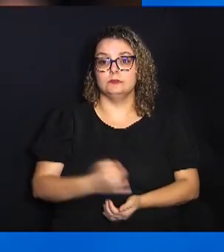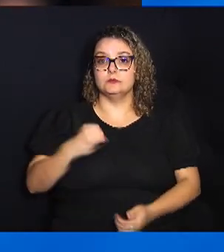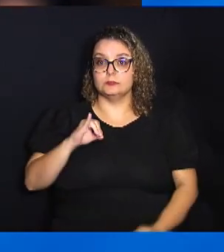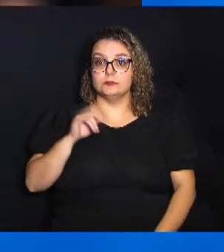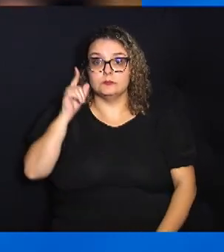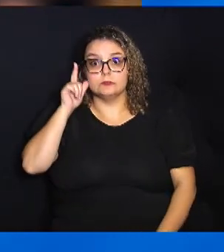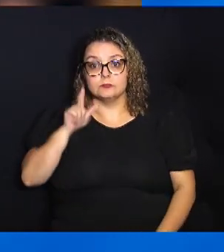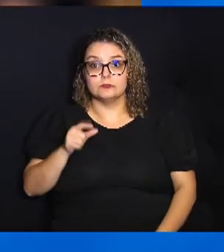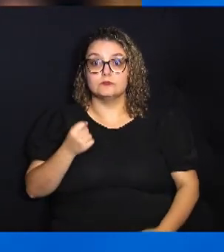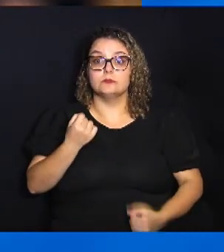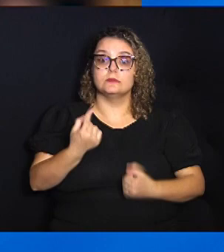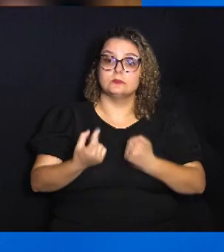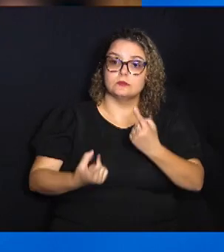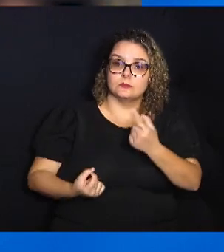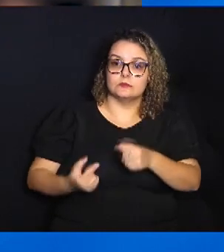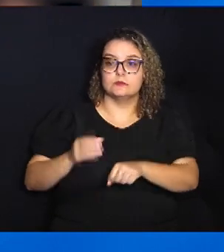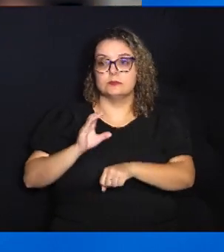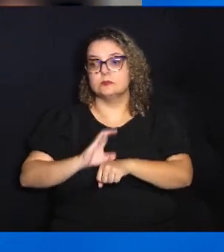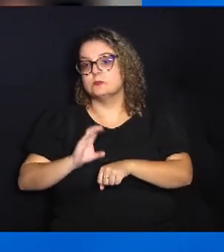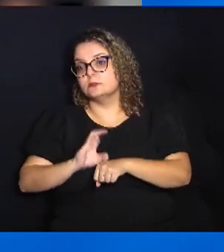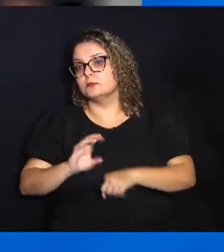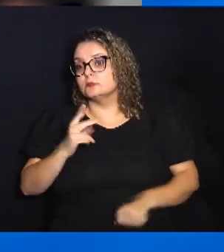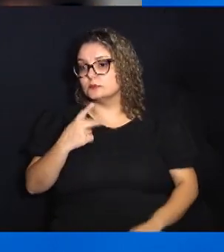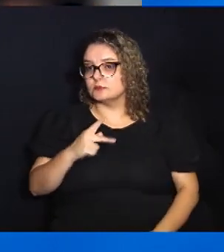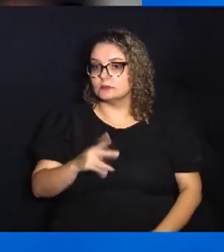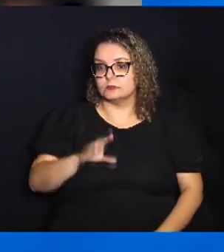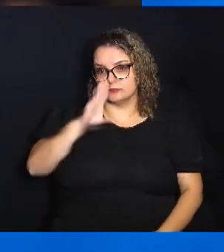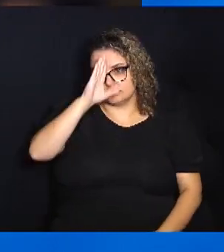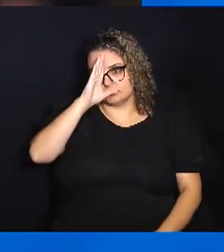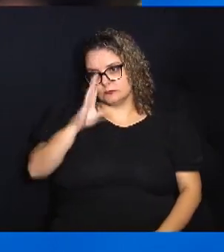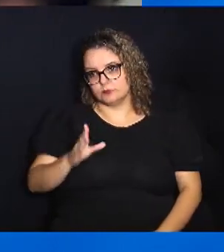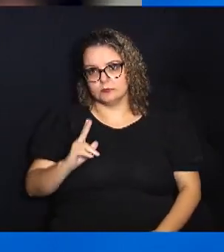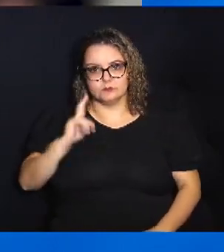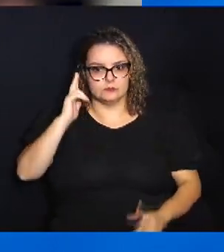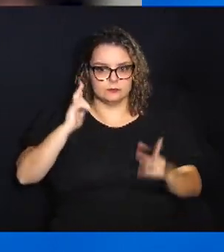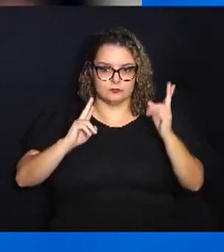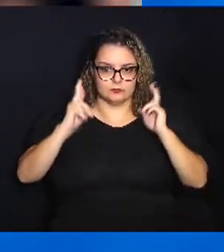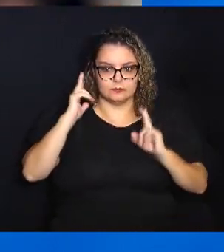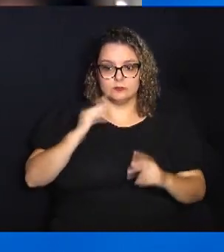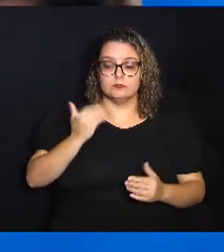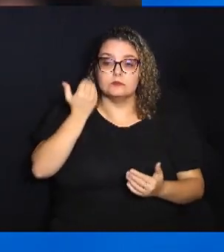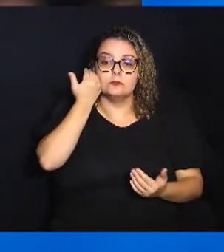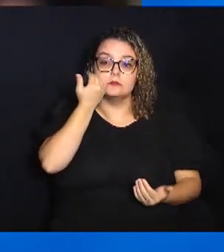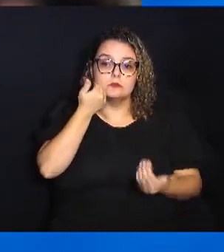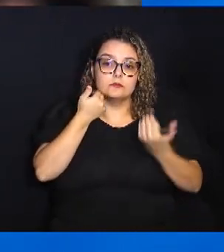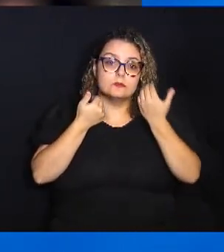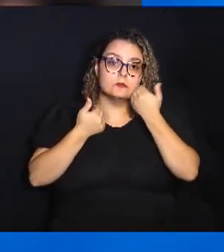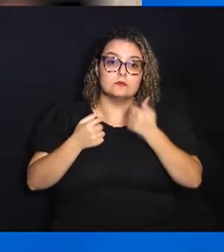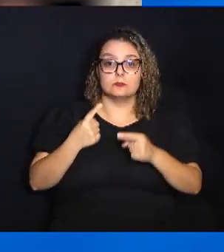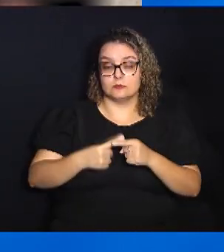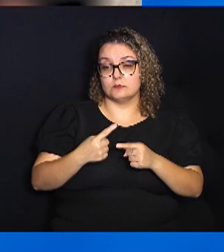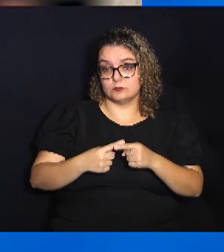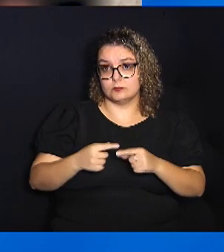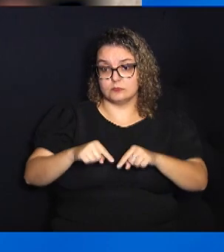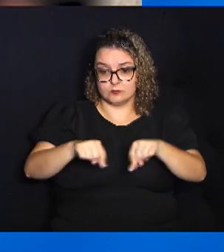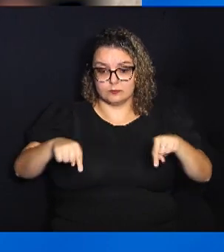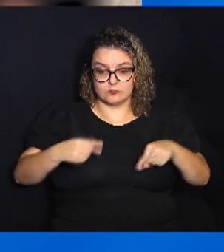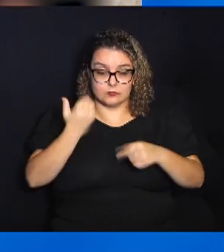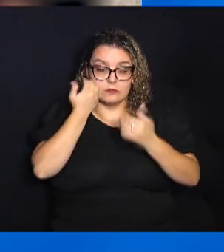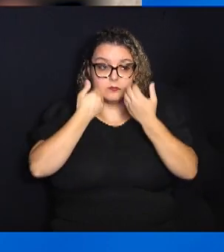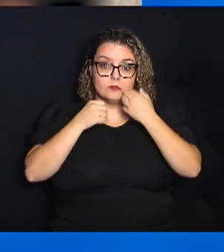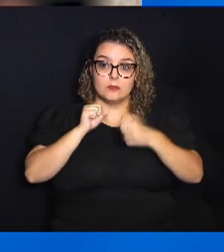conseguia algum curso para ele, principalmente de cabeleireiro e barbeiro, porque hoje a barbearia deu um boom,